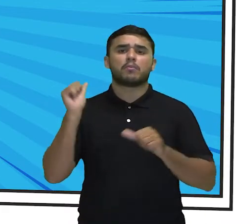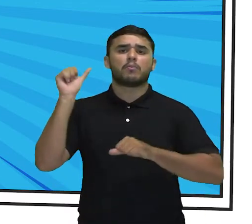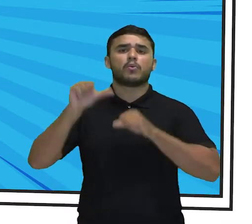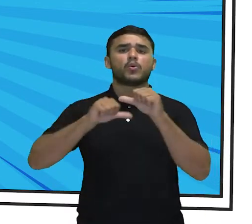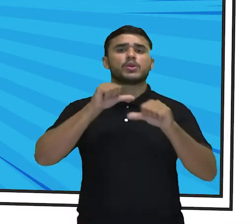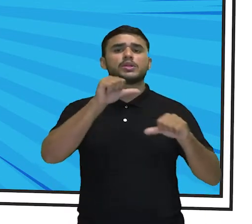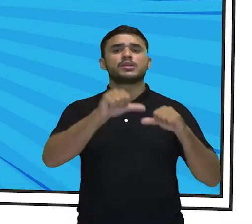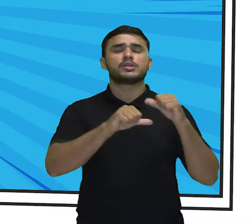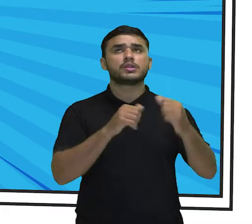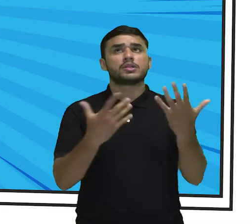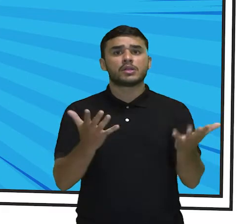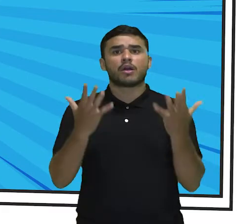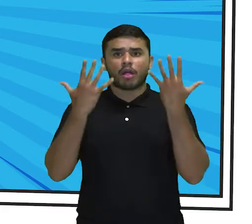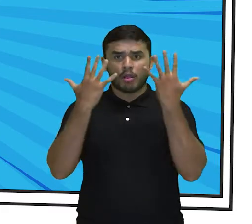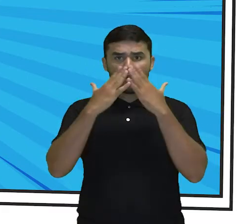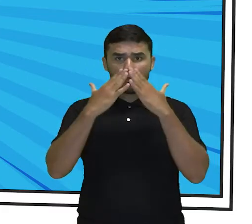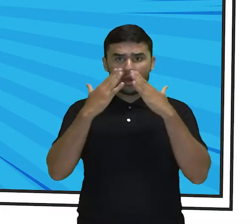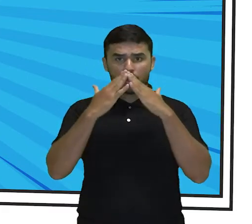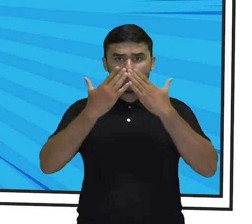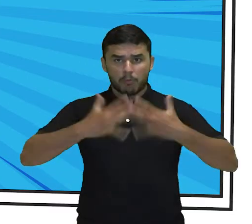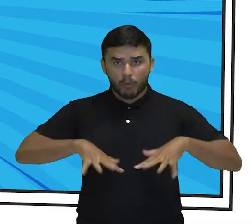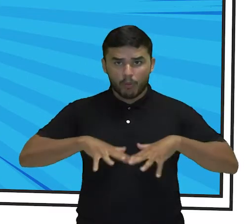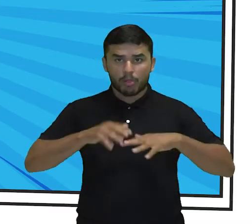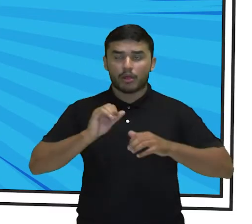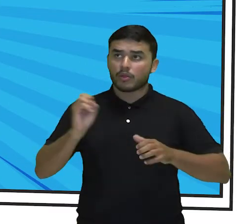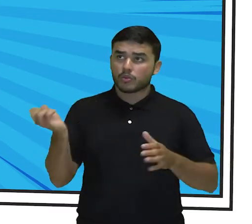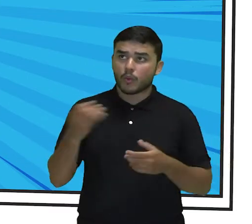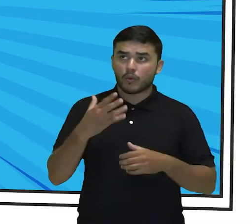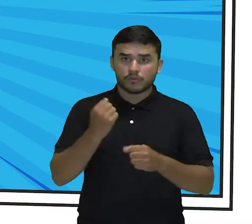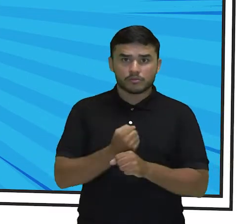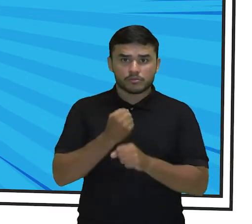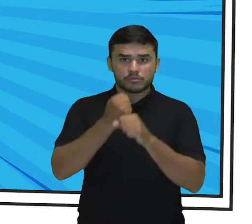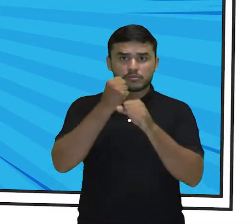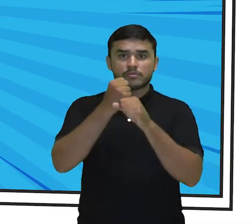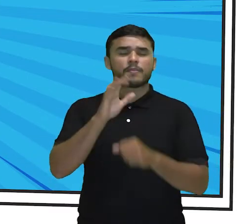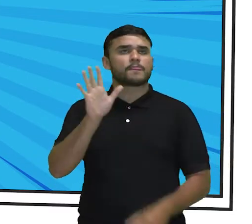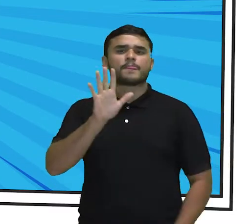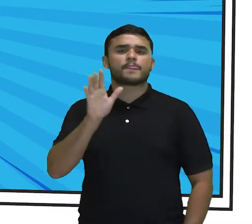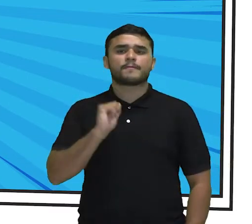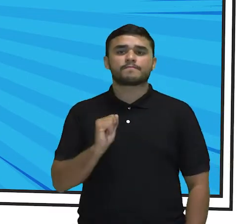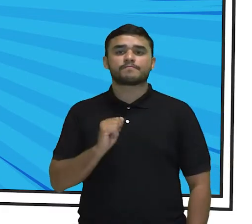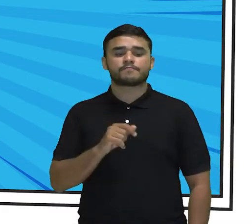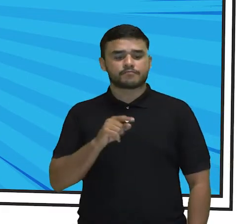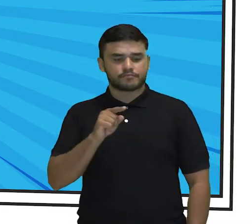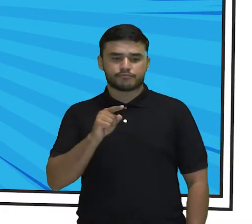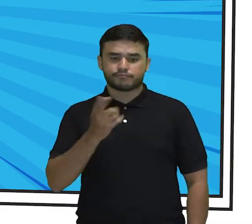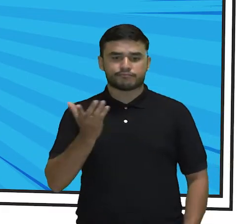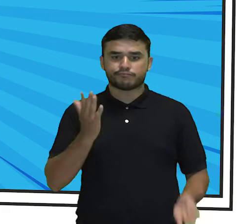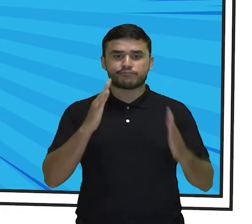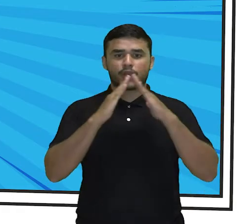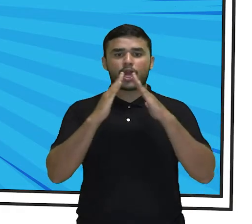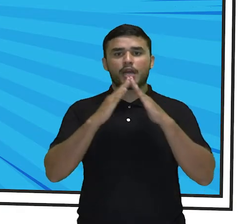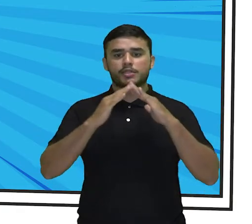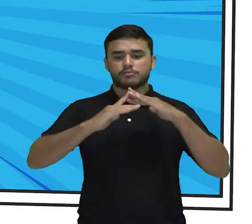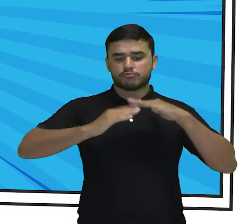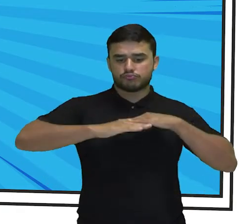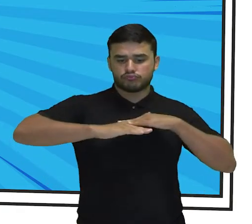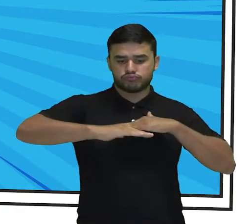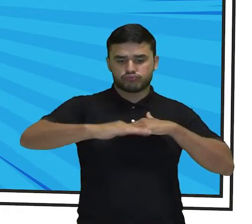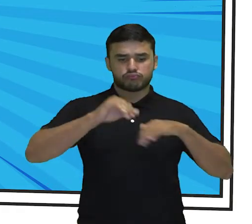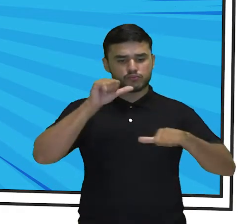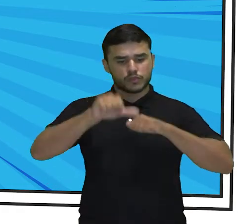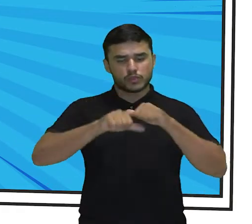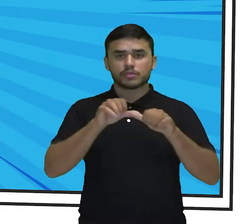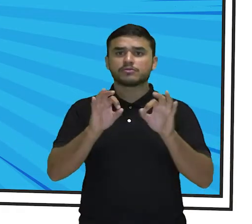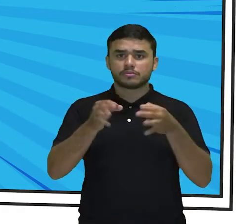reforma não significa destruir a casa. Significa, vamos dizer, refazer o piso, algum tipo até mesmo